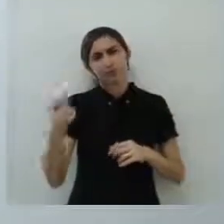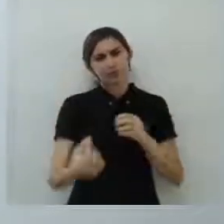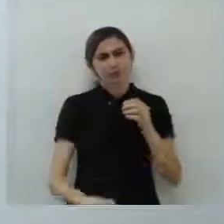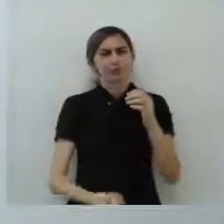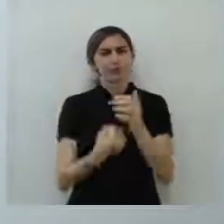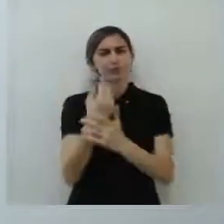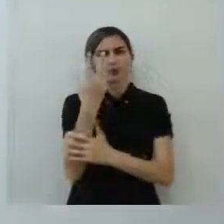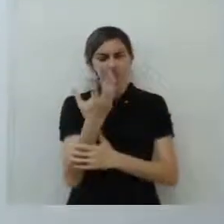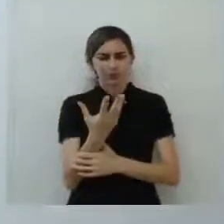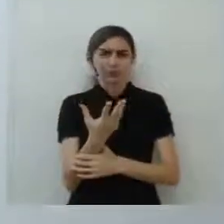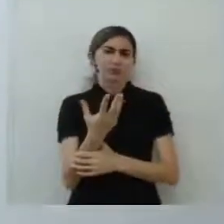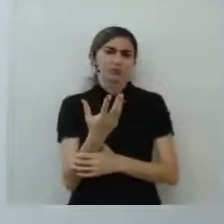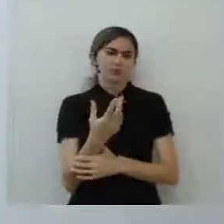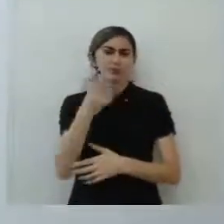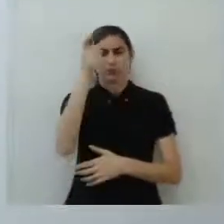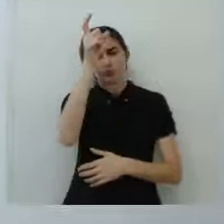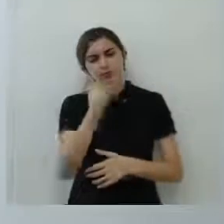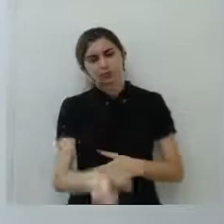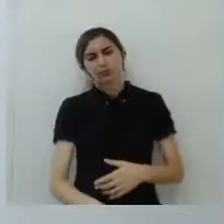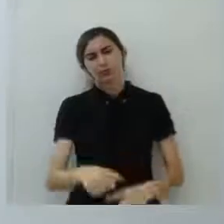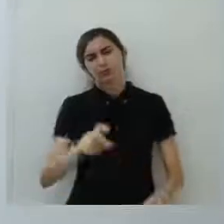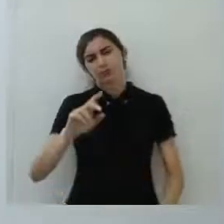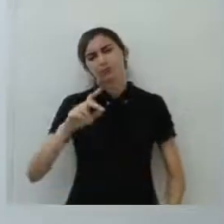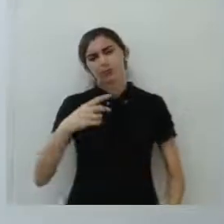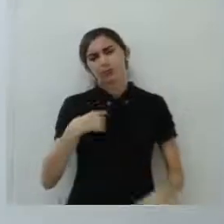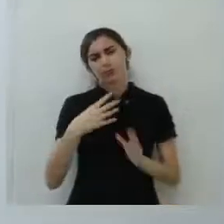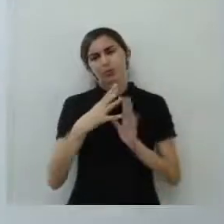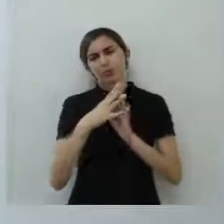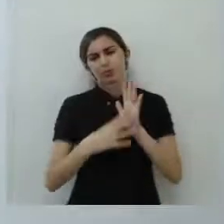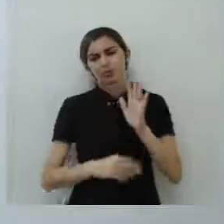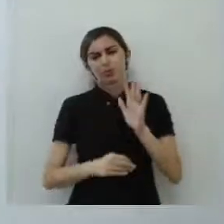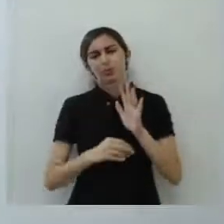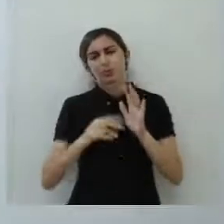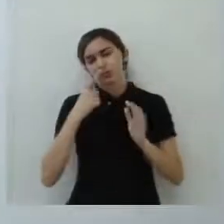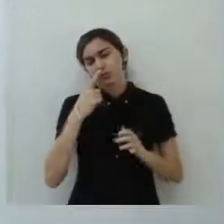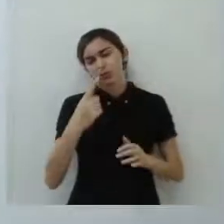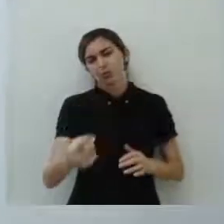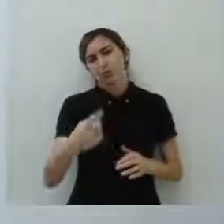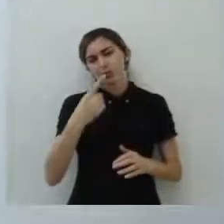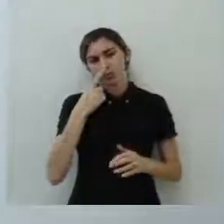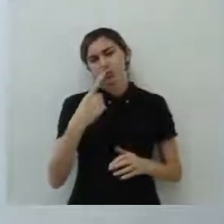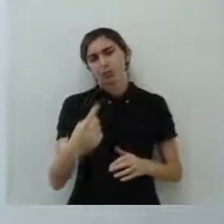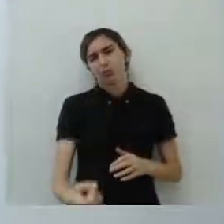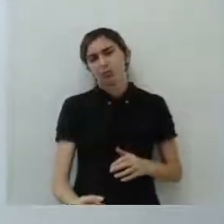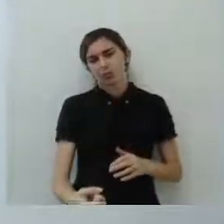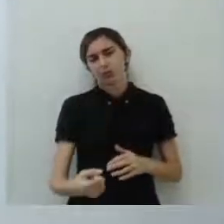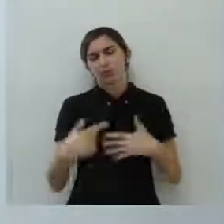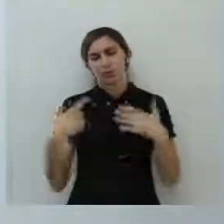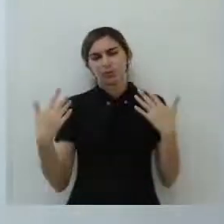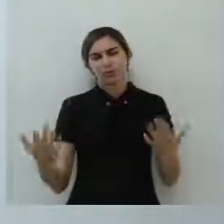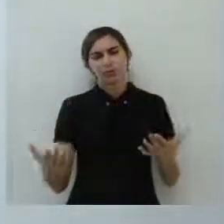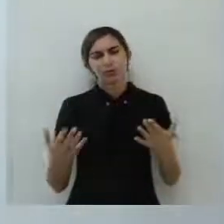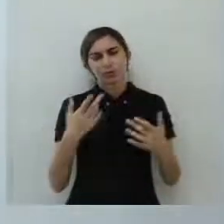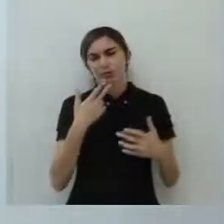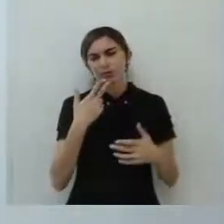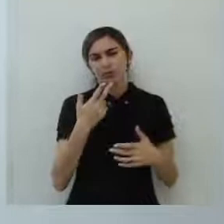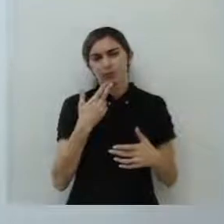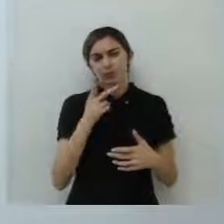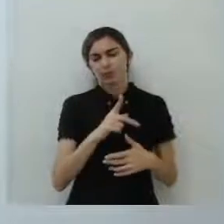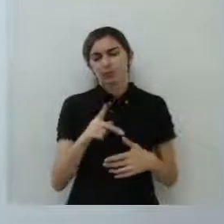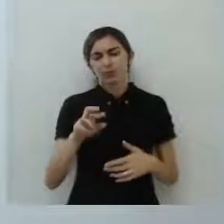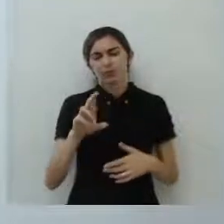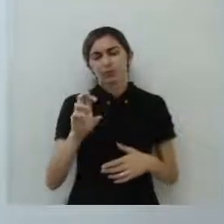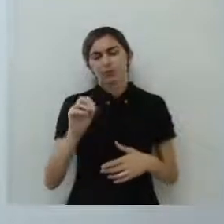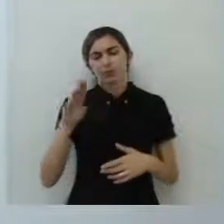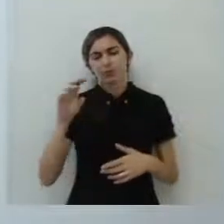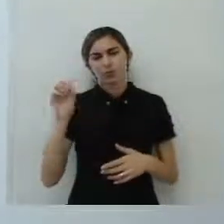criou um personagem, ele criou um modo de ser Chacrinha, por assim dizer, não é? E essa fala do professor Robson é